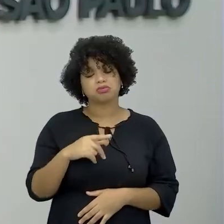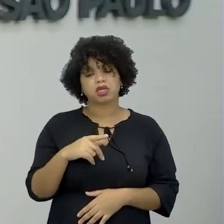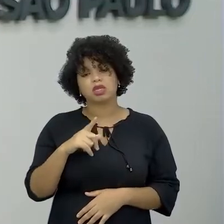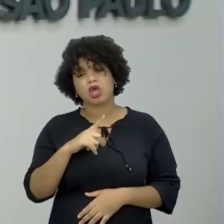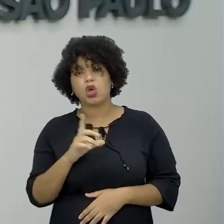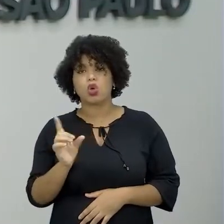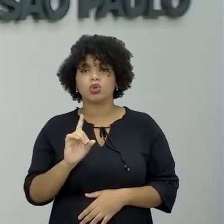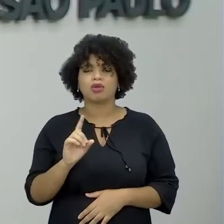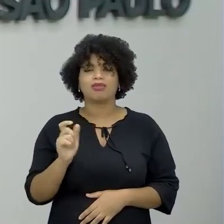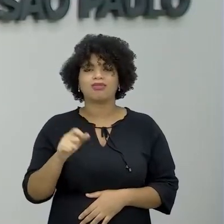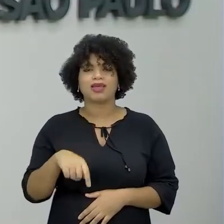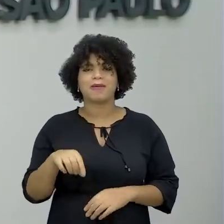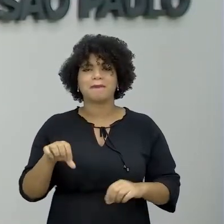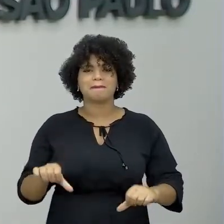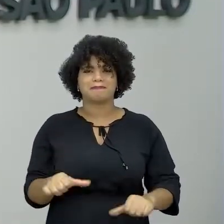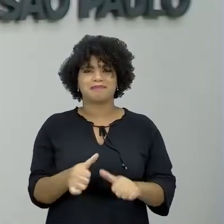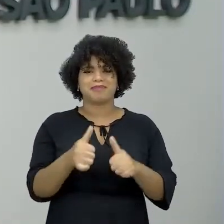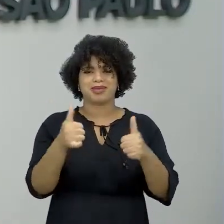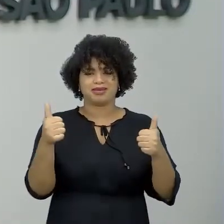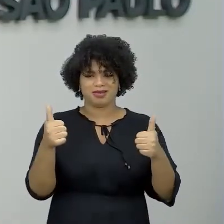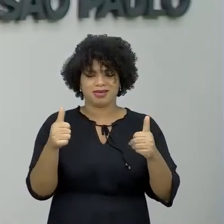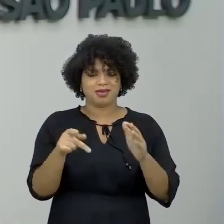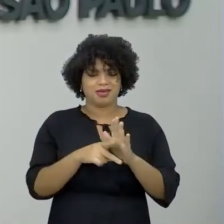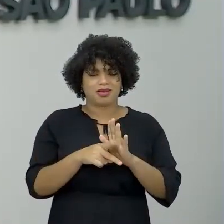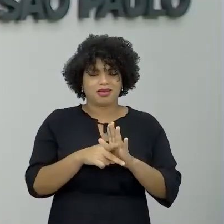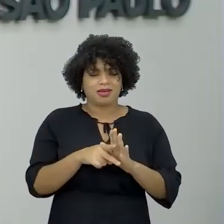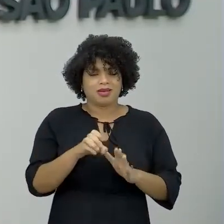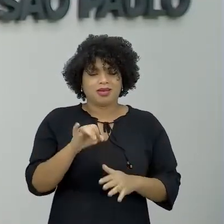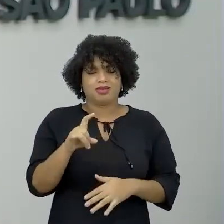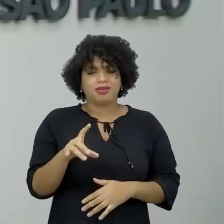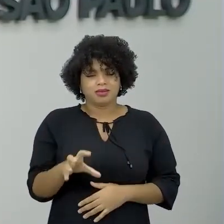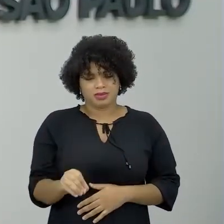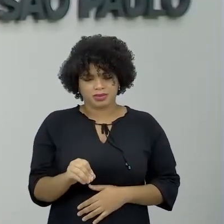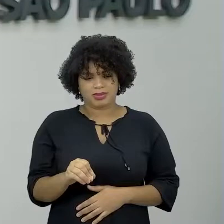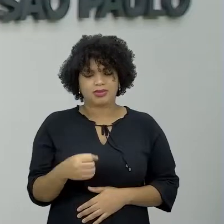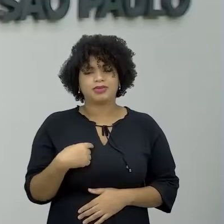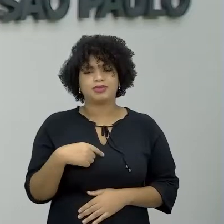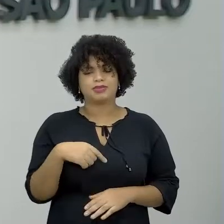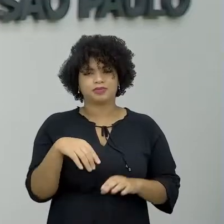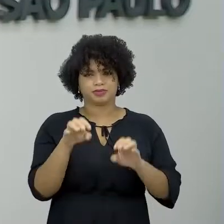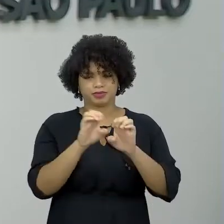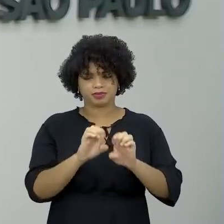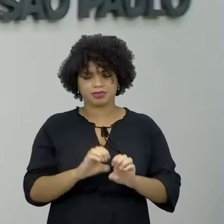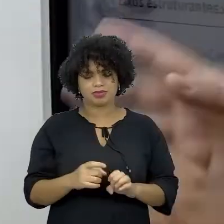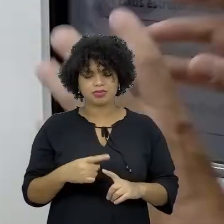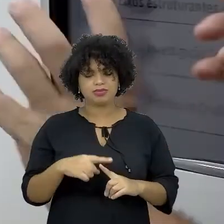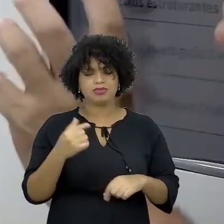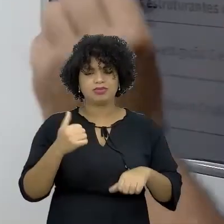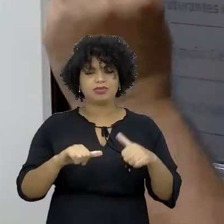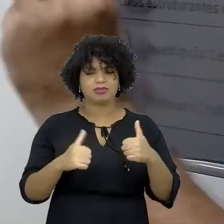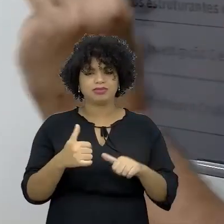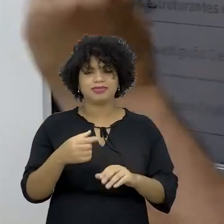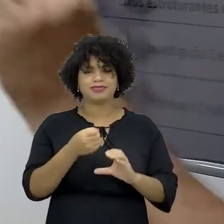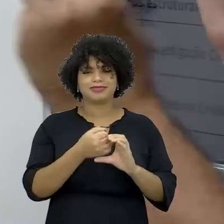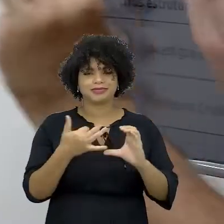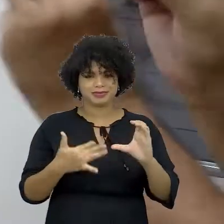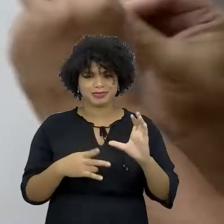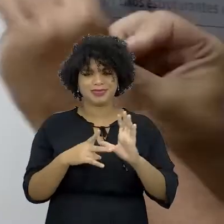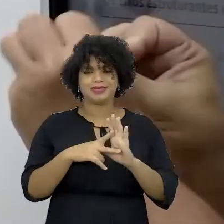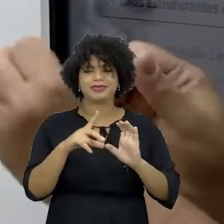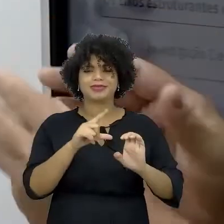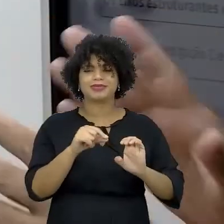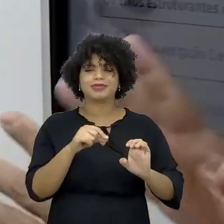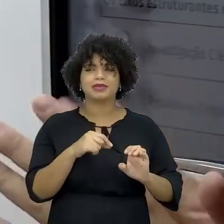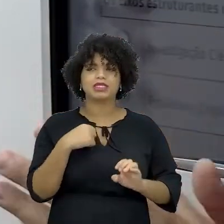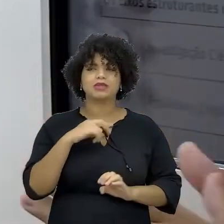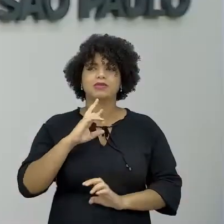Né? Então isso é muito legal dentro do eixo estruturante, porque quando a gente começa a analisar as características do empreendedor e a gente nota que a gente não